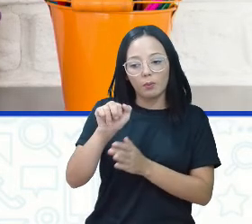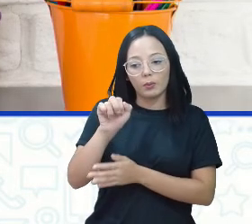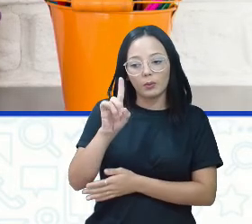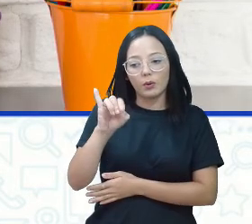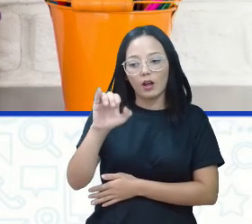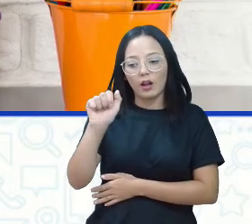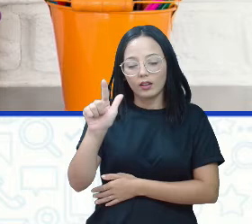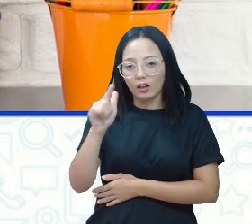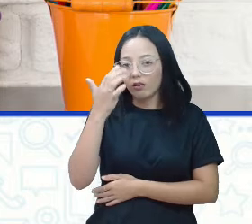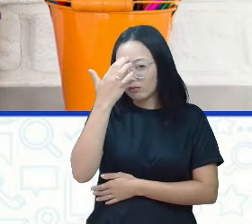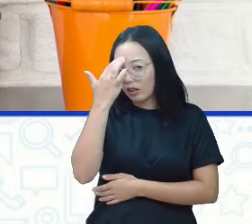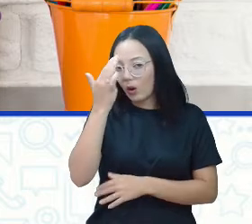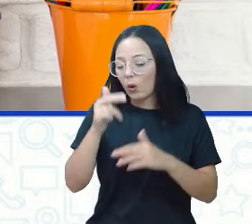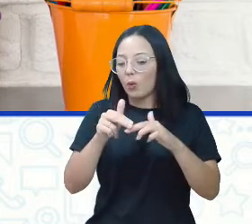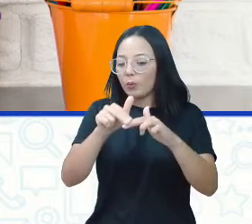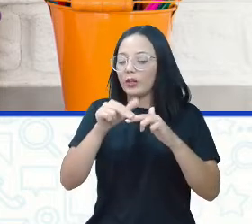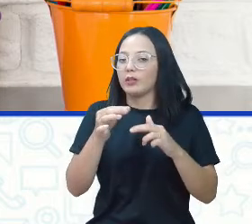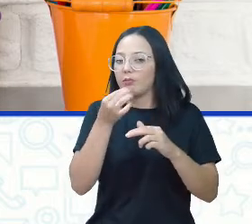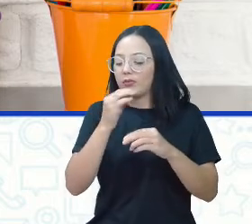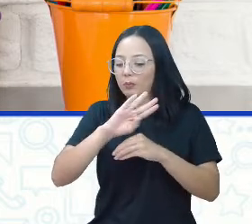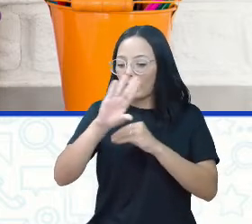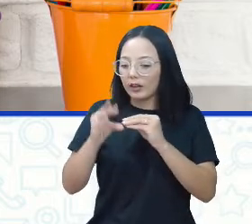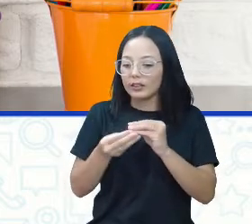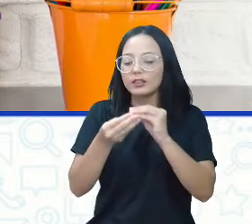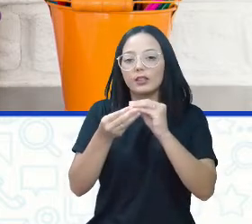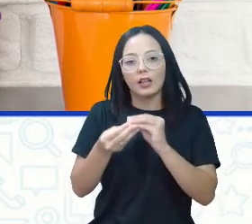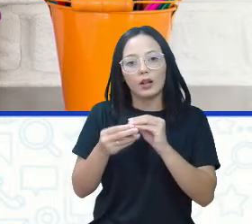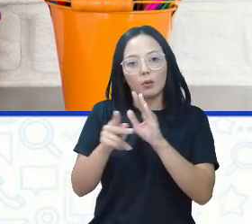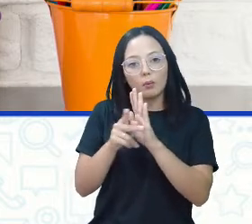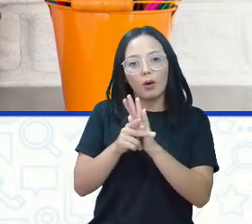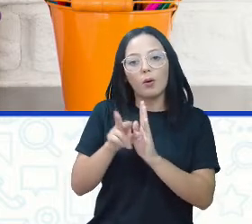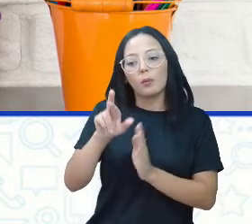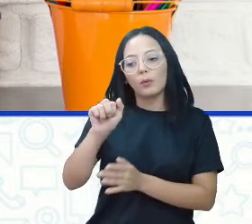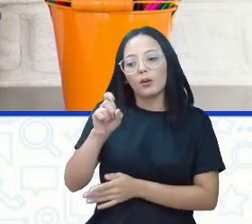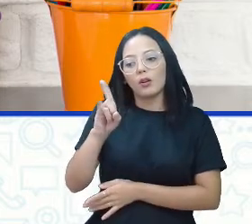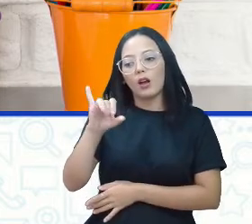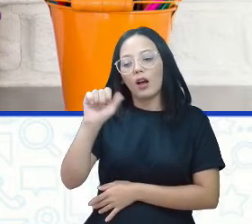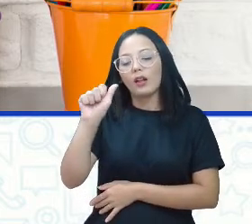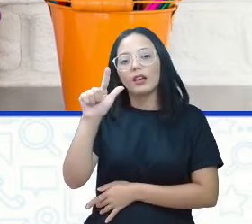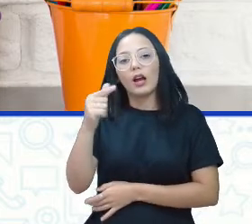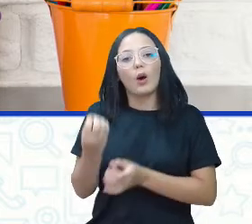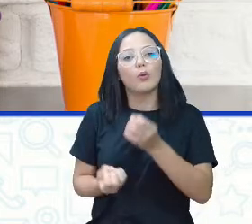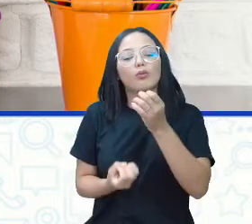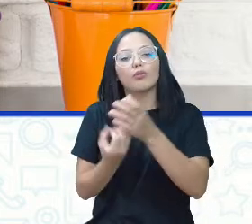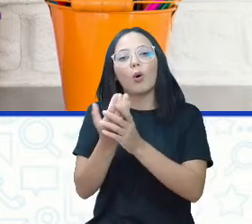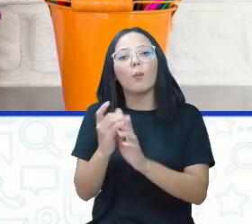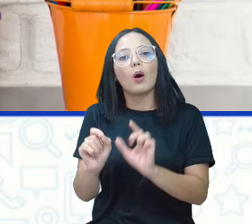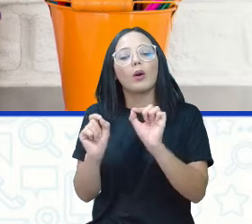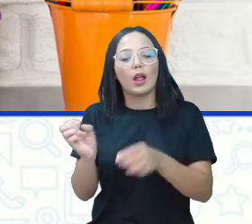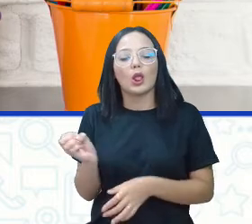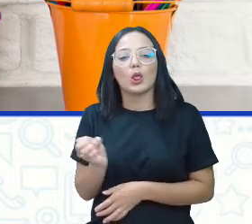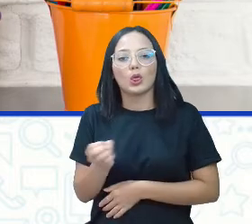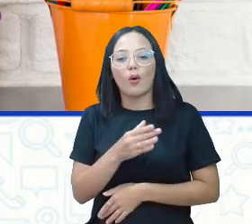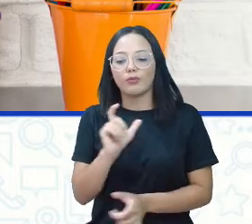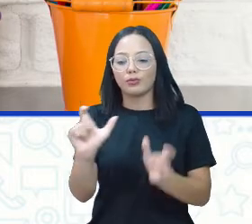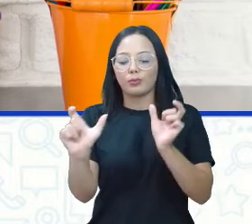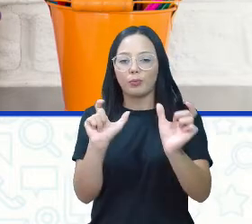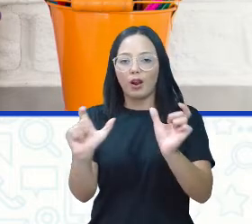Então, quando eles são acrescentados a um radical, dá-se origem a novas